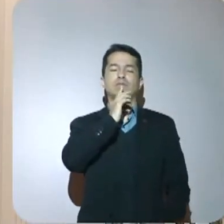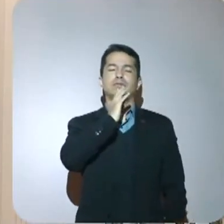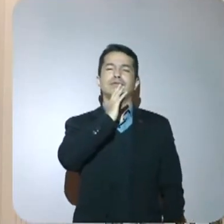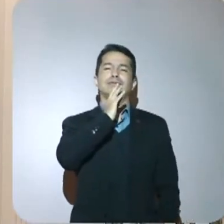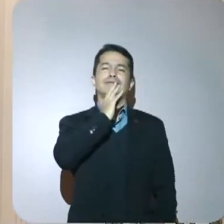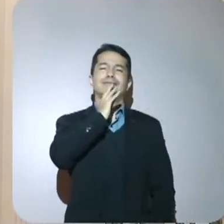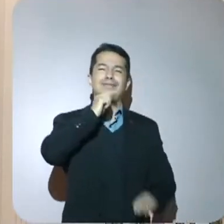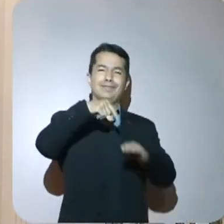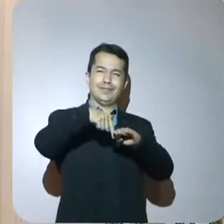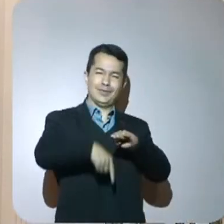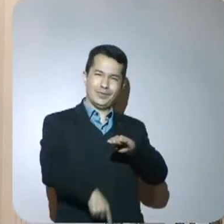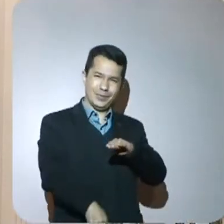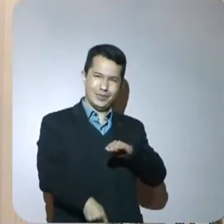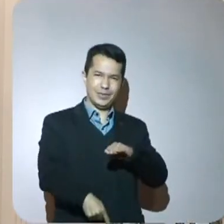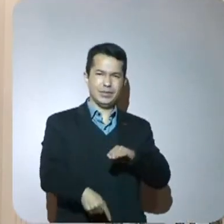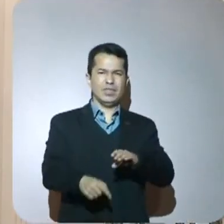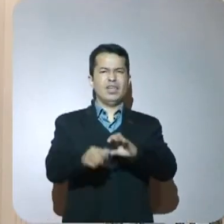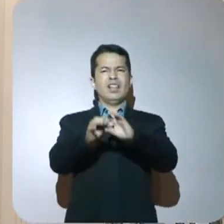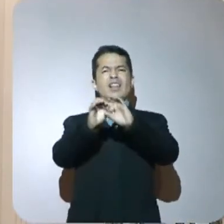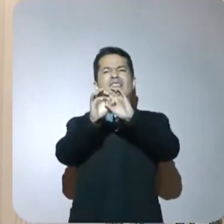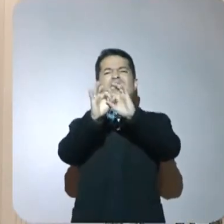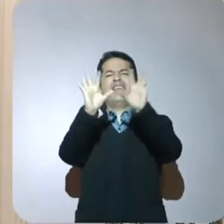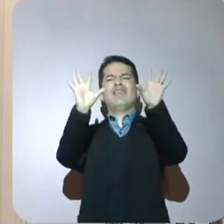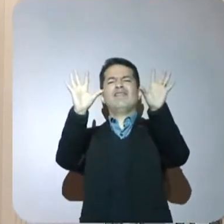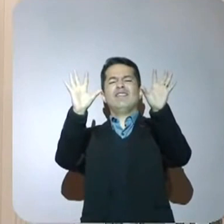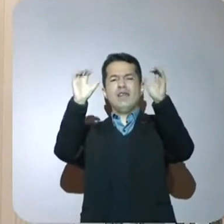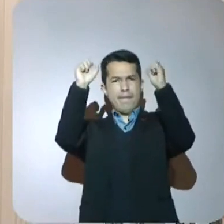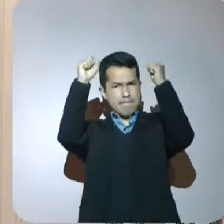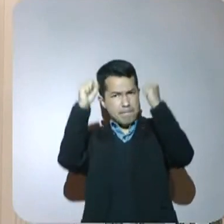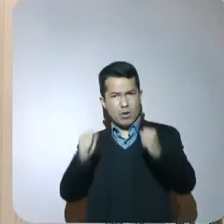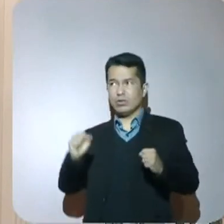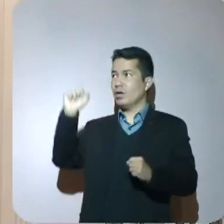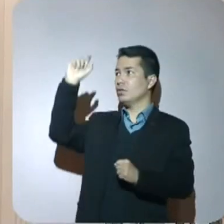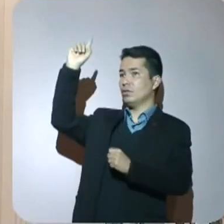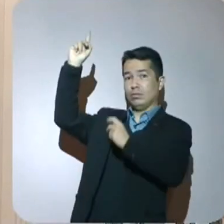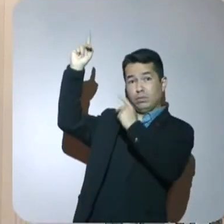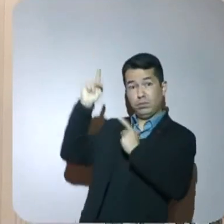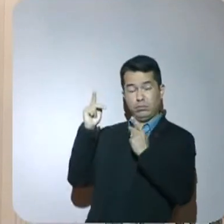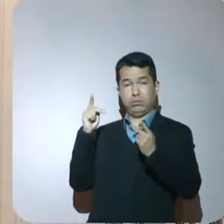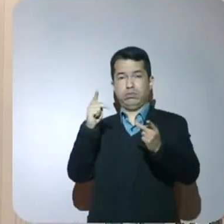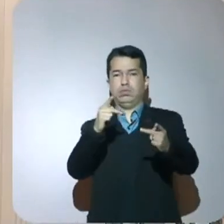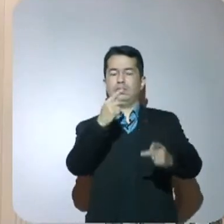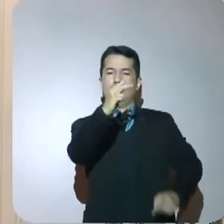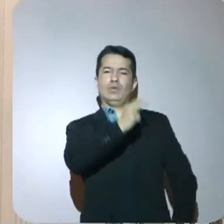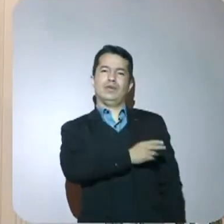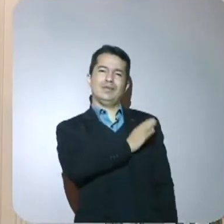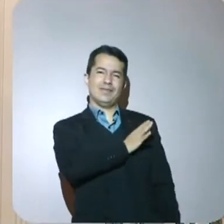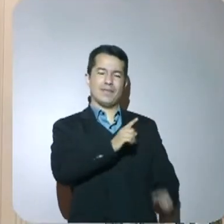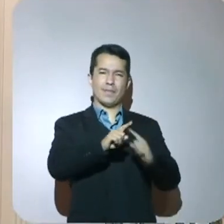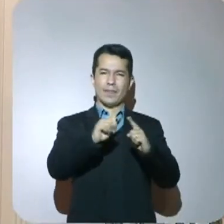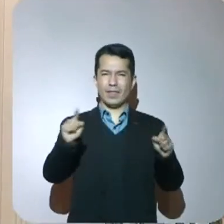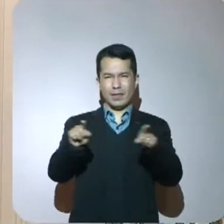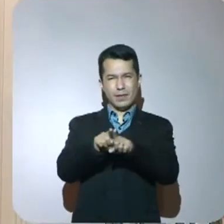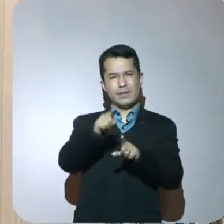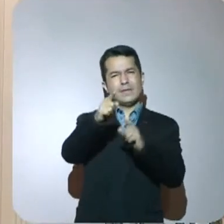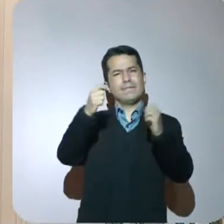tenha lastros profundos, raízes profundas na palavra de Deus.